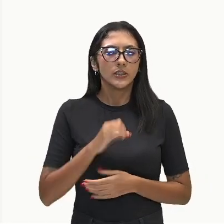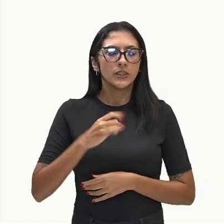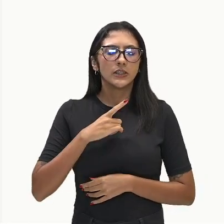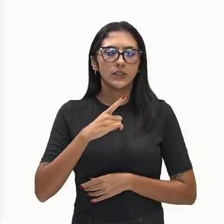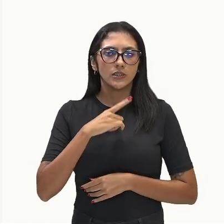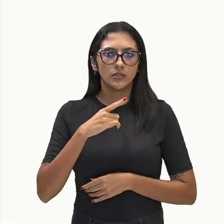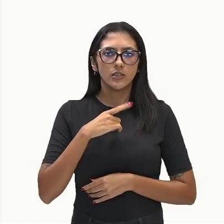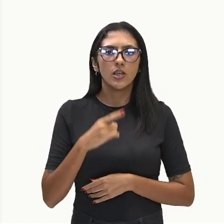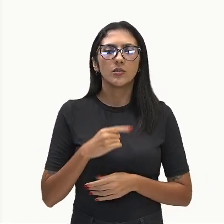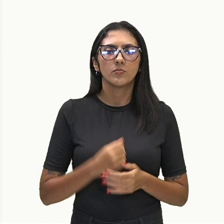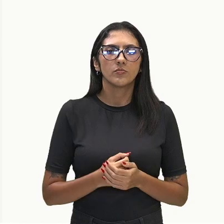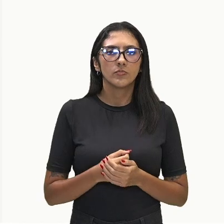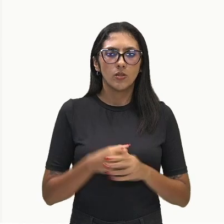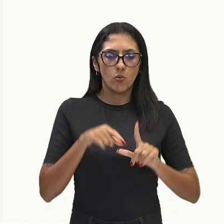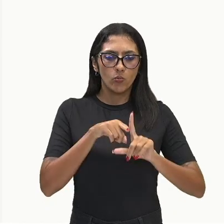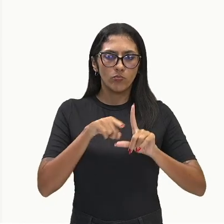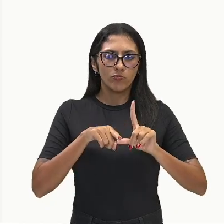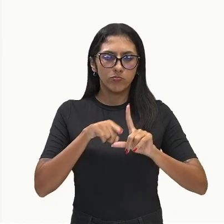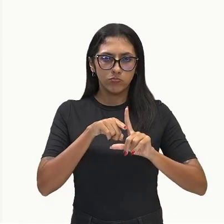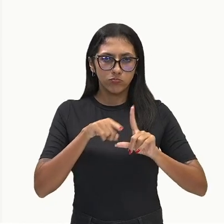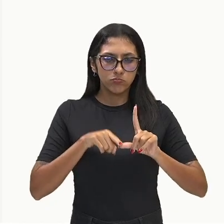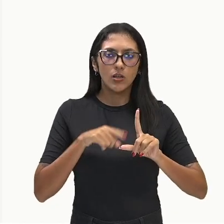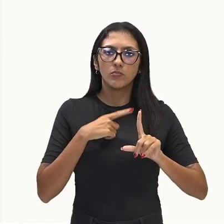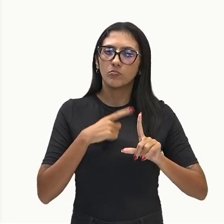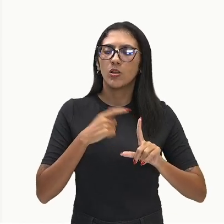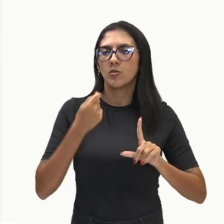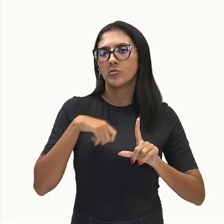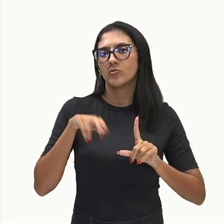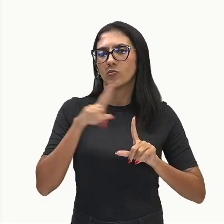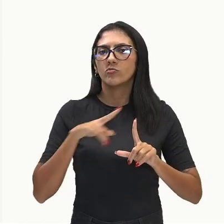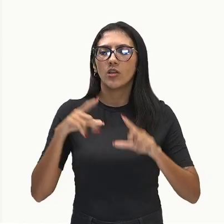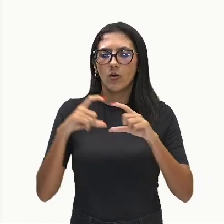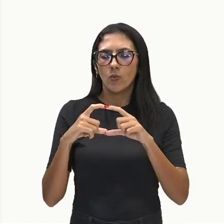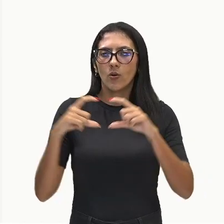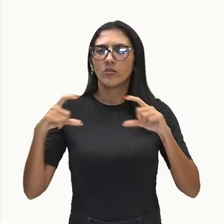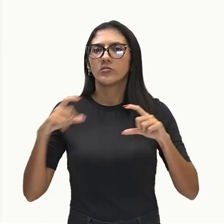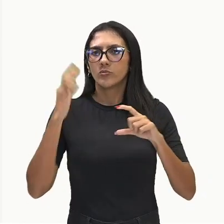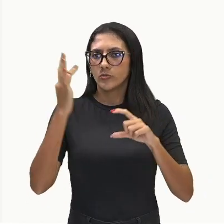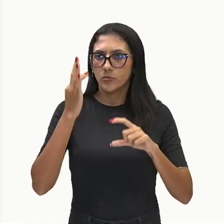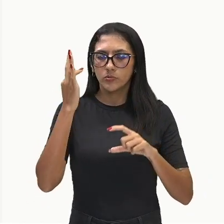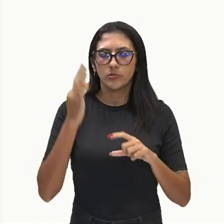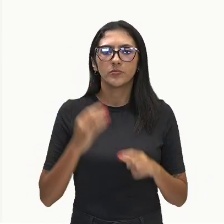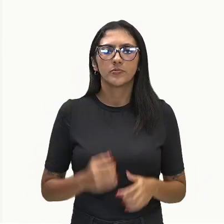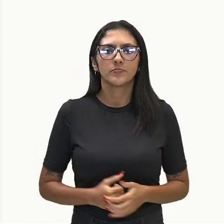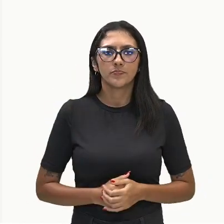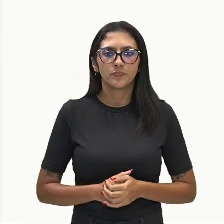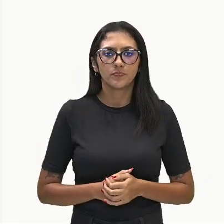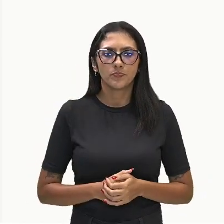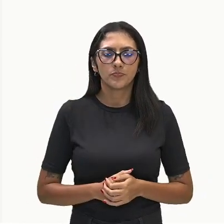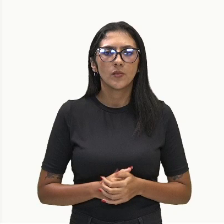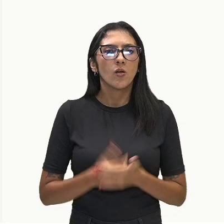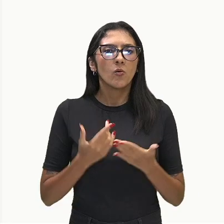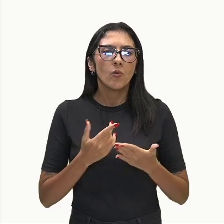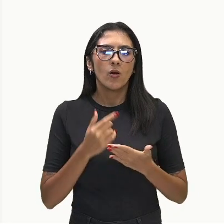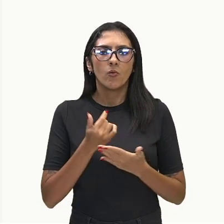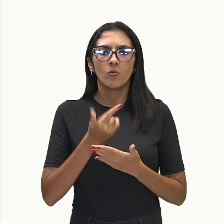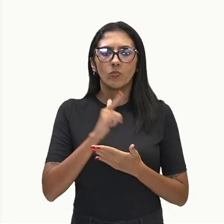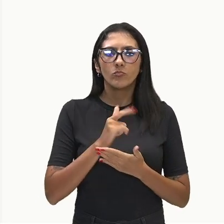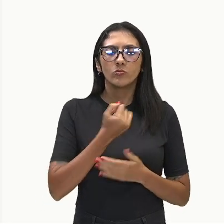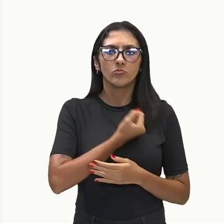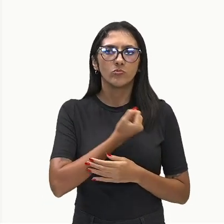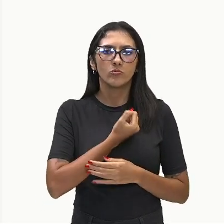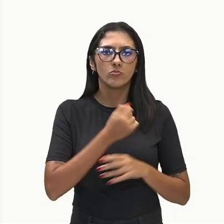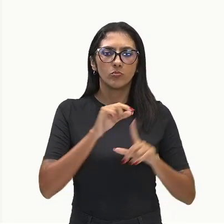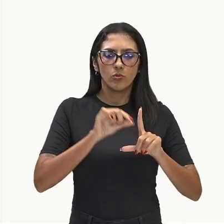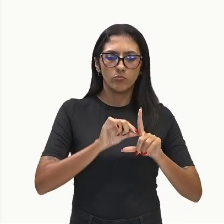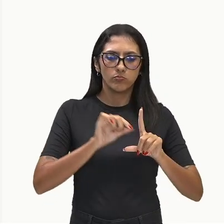em todo triângulo retângulo, a gente pode aplicar o Teorema de Pitágoras. Nesse caso, quem é a hipotenusa? É o valor que está oposto